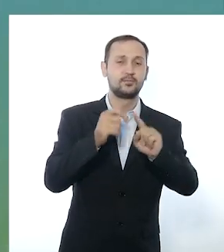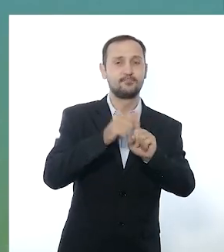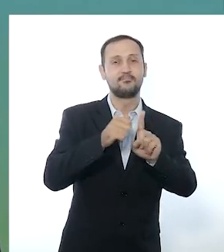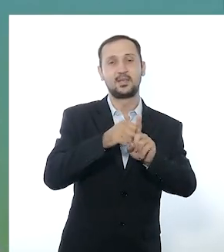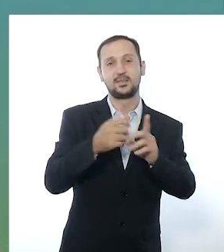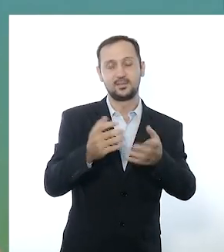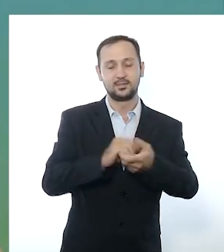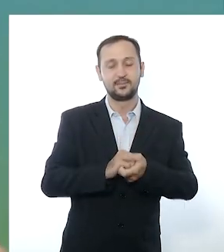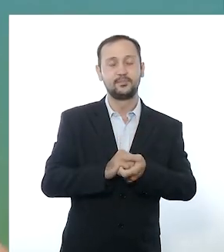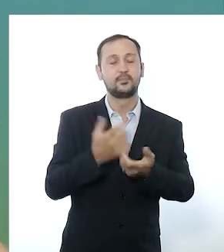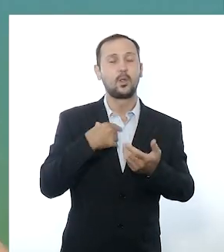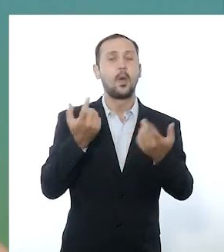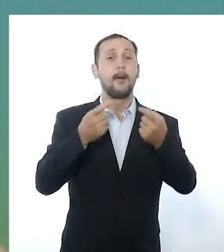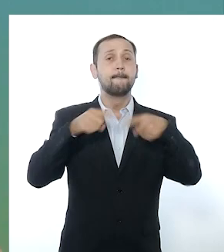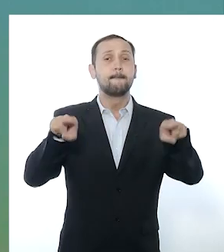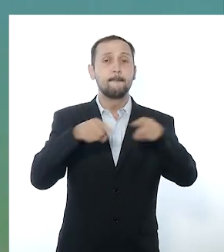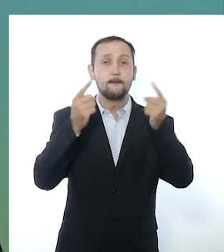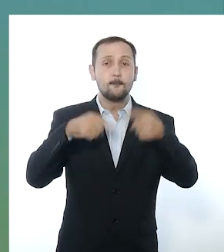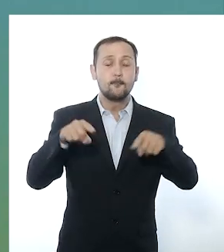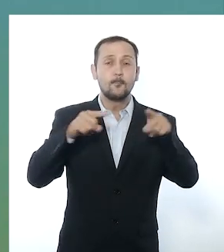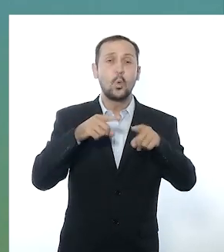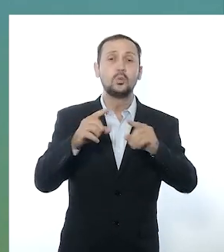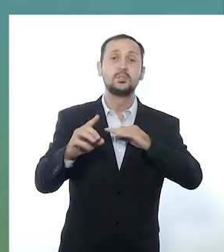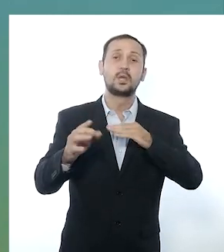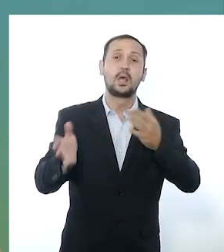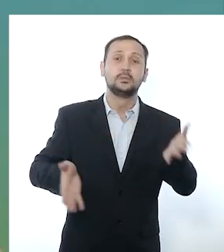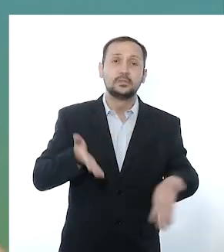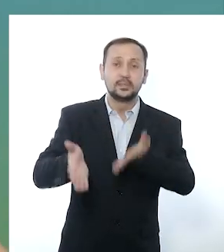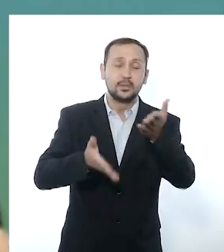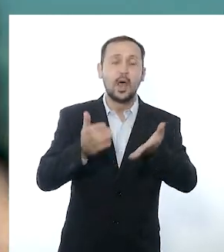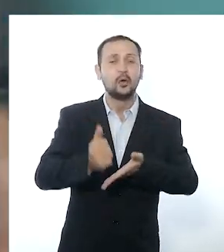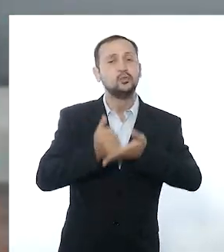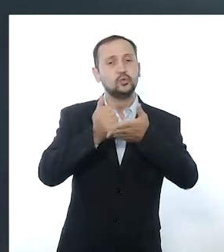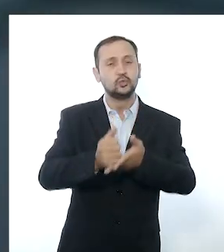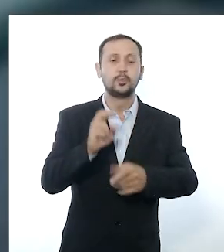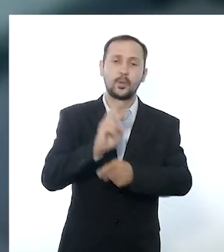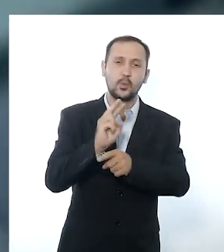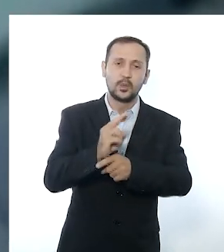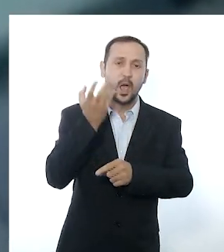estimula, ajuda na recuperação e na evolução dessa criança.